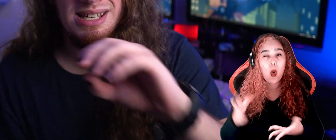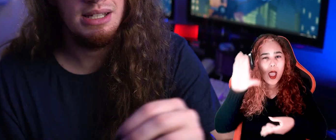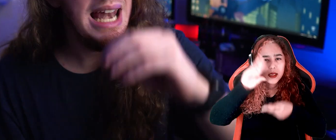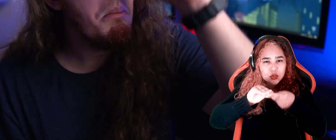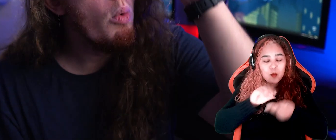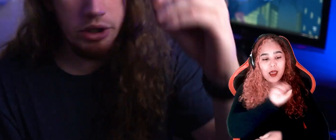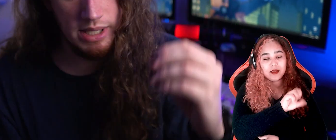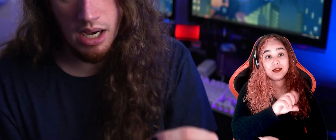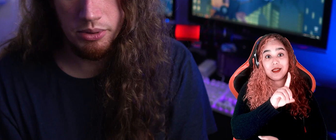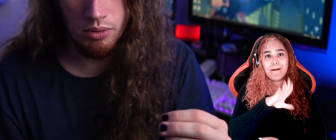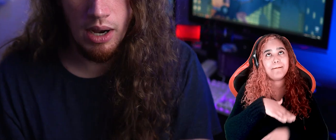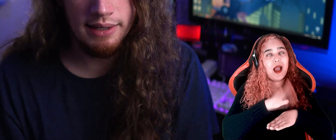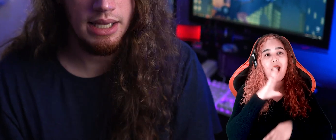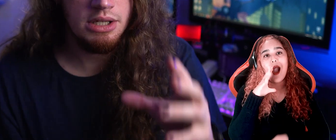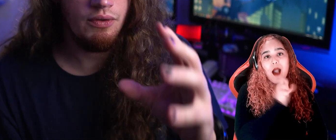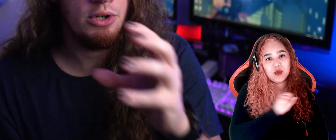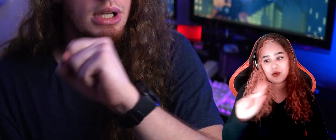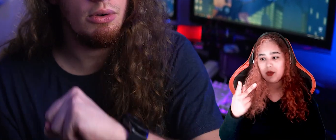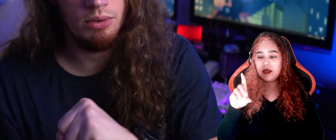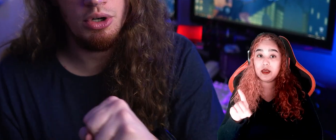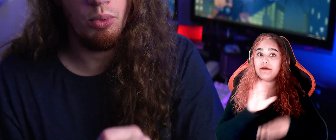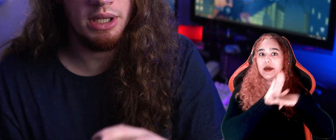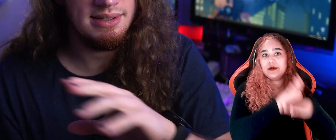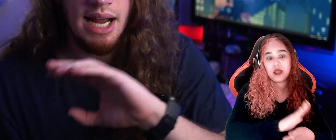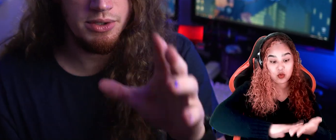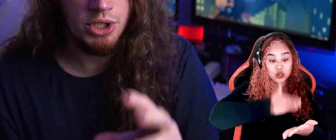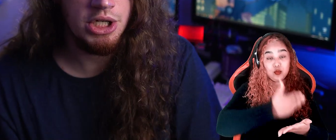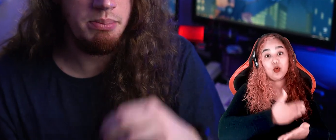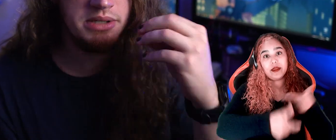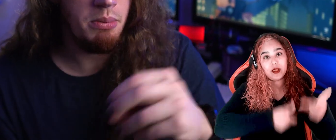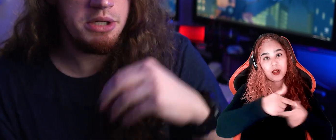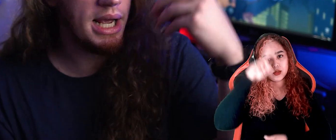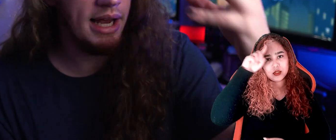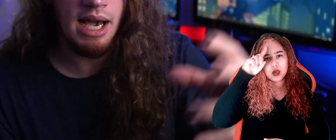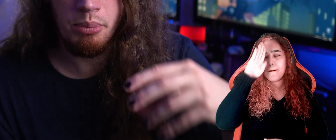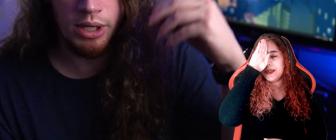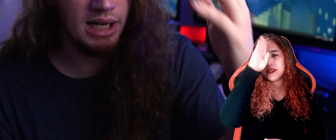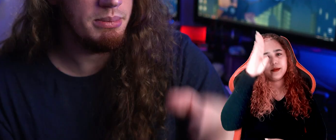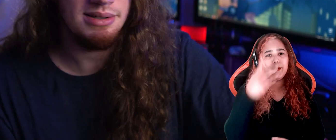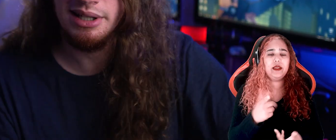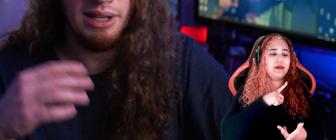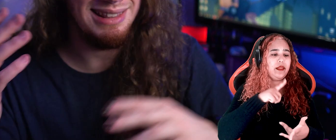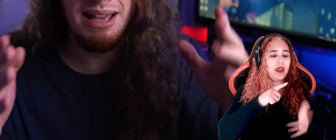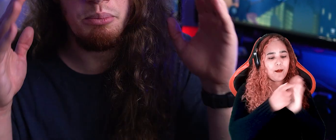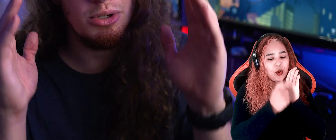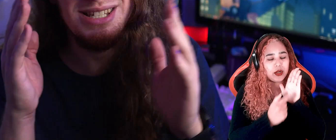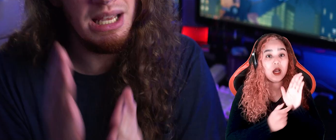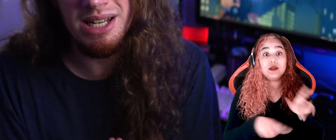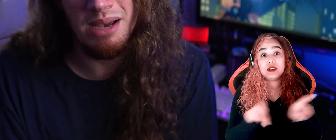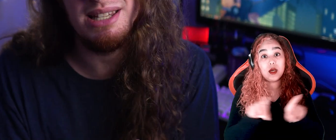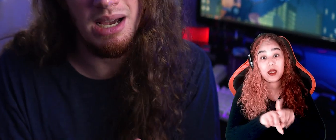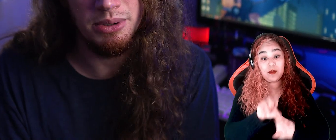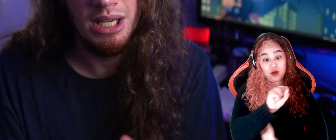Em resumo, um SSD é muito mais rápido que um HD, e isso vai ajudar o seu notebook nas tarefas do dia a dia, principalmente para carregar programas e até para